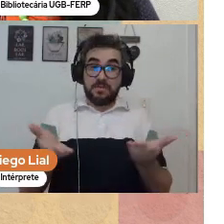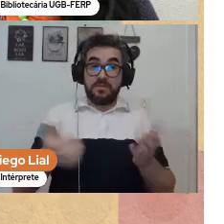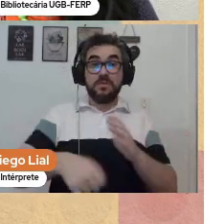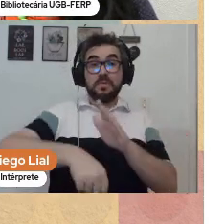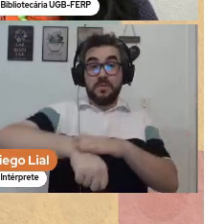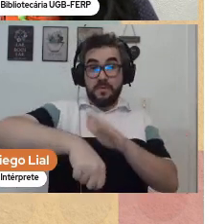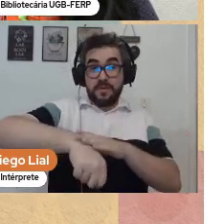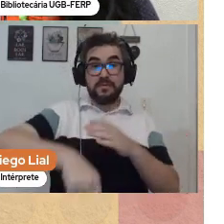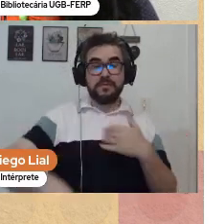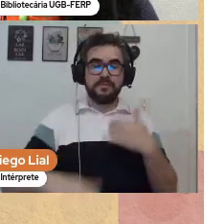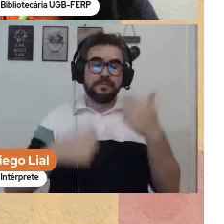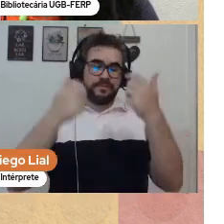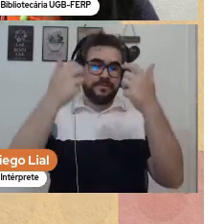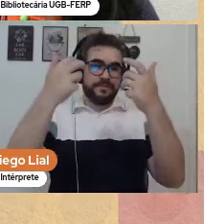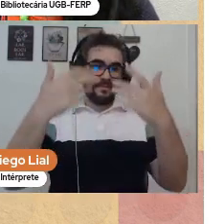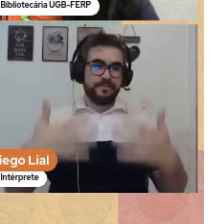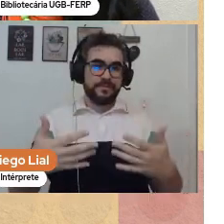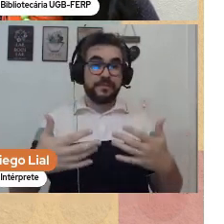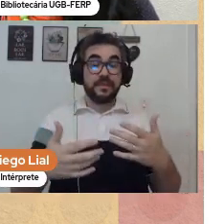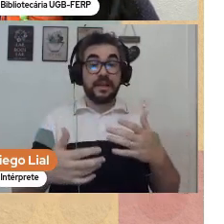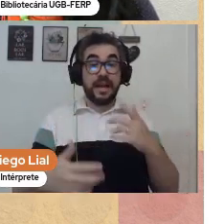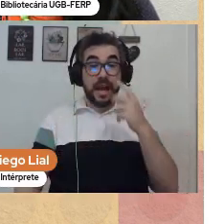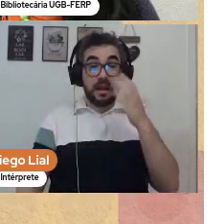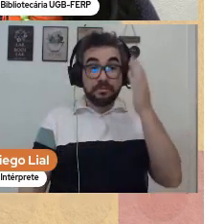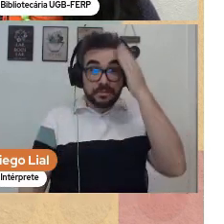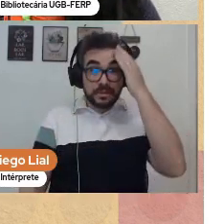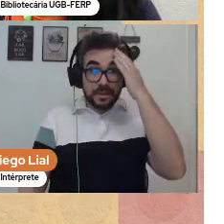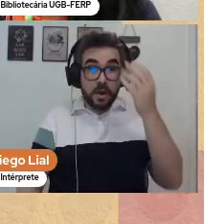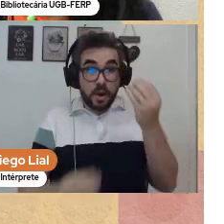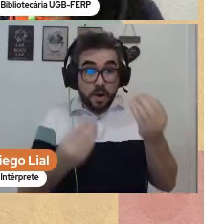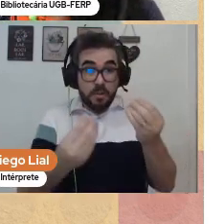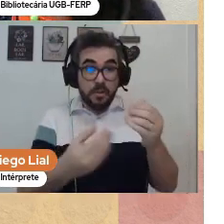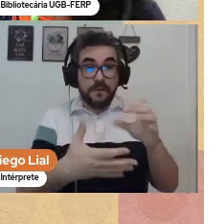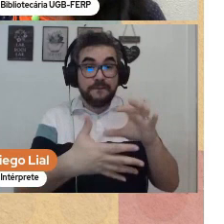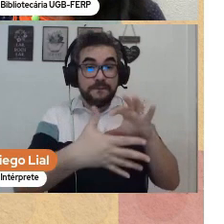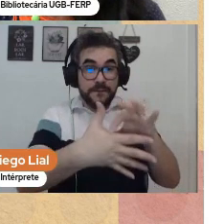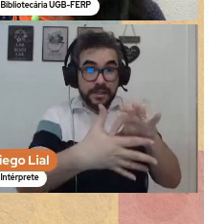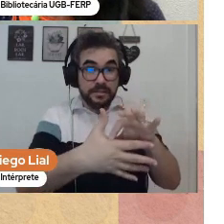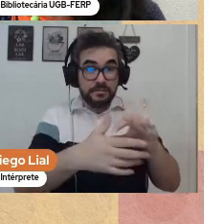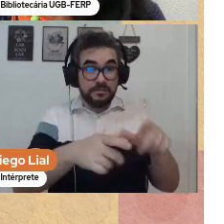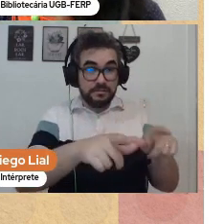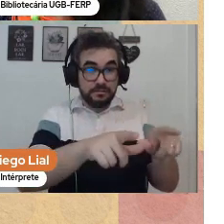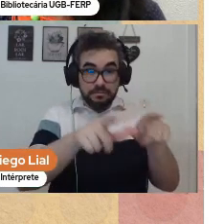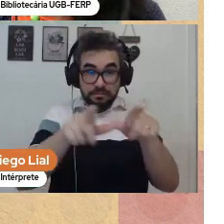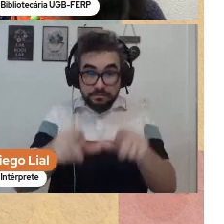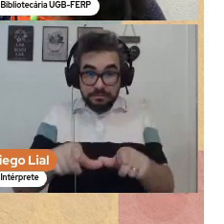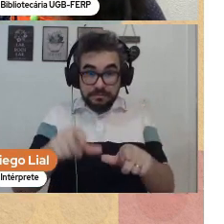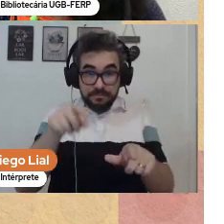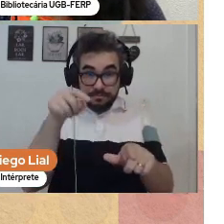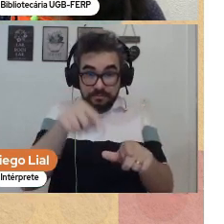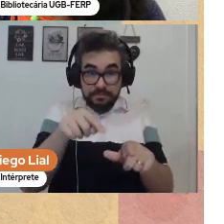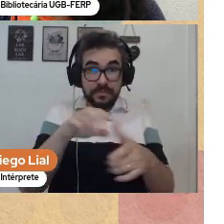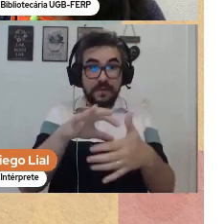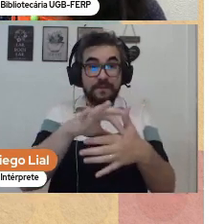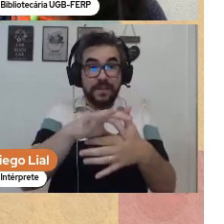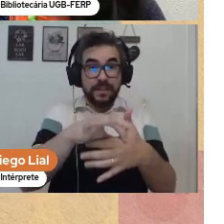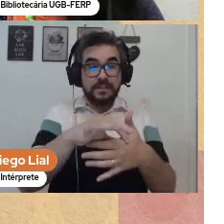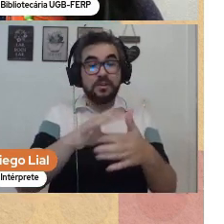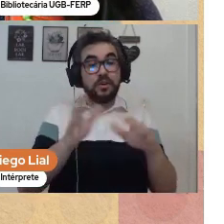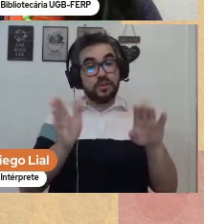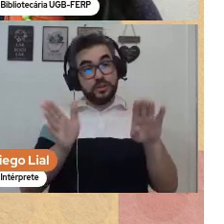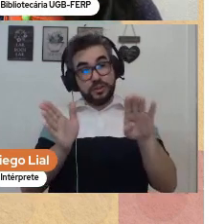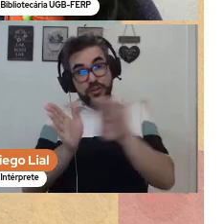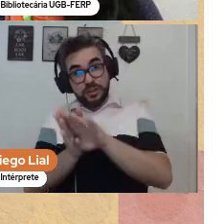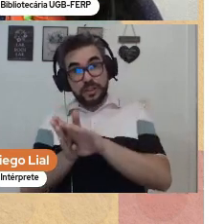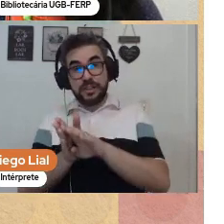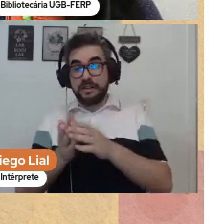momento do físico, de como que esse processo chega até a gestão de um sistema de gerenciamento